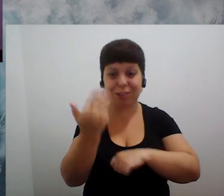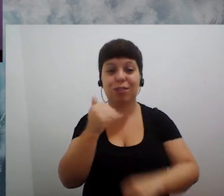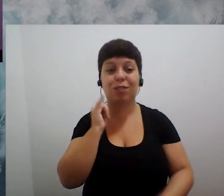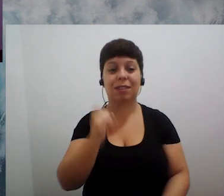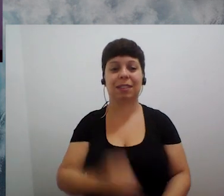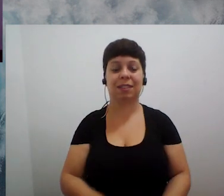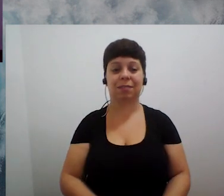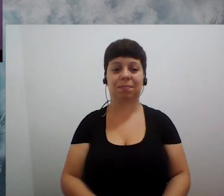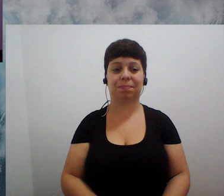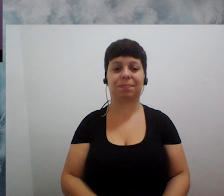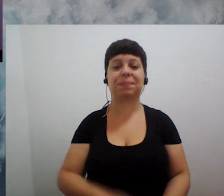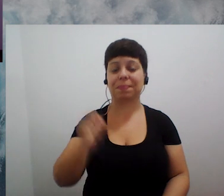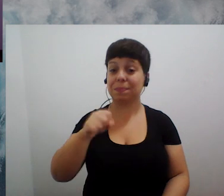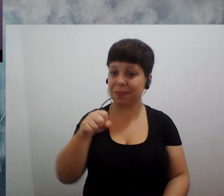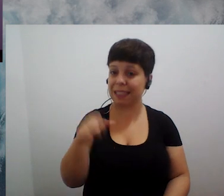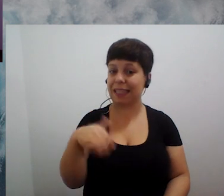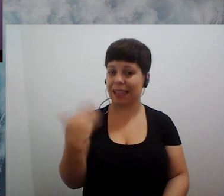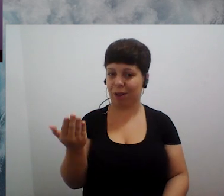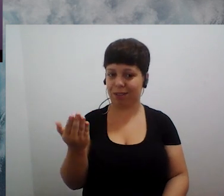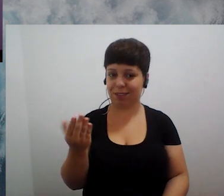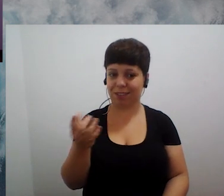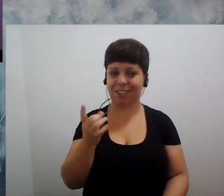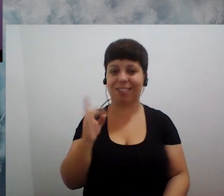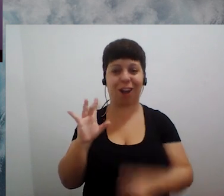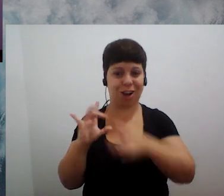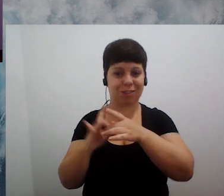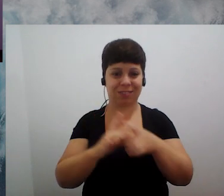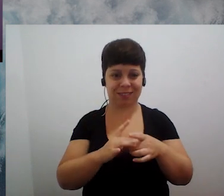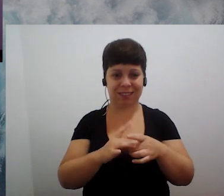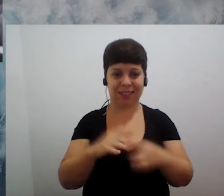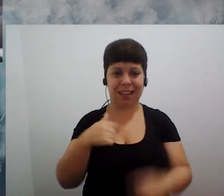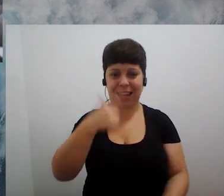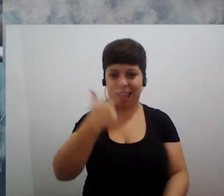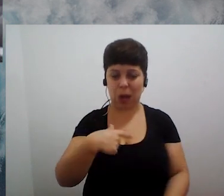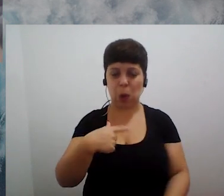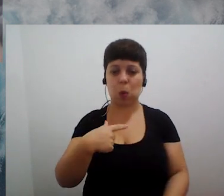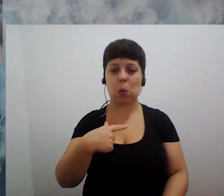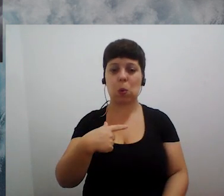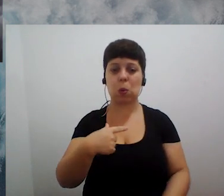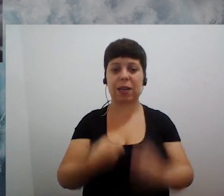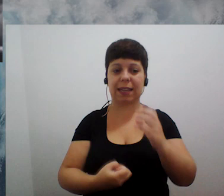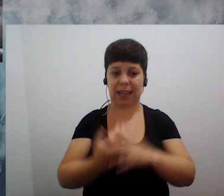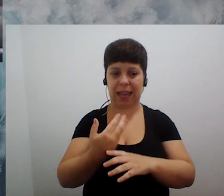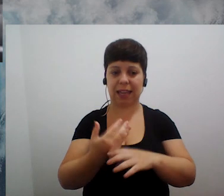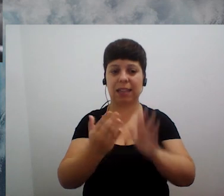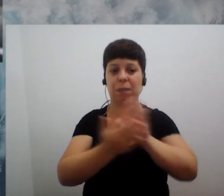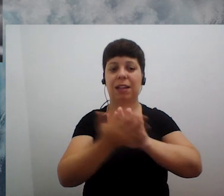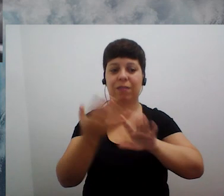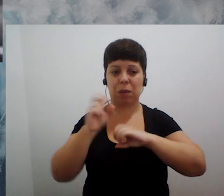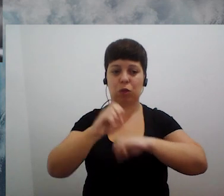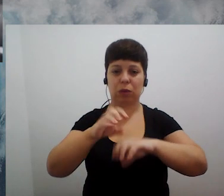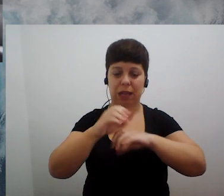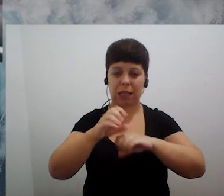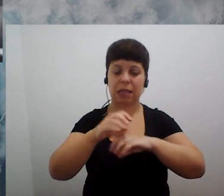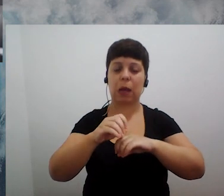para compartilhar. E conta para gente. Ah, sim. Então, gente, só para contextualizar também, eu sou a idealizadora, né,